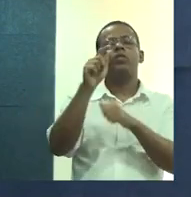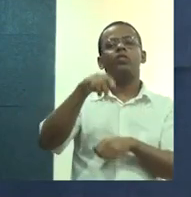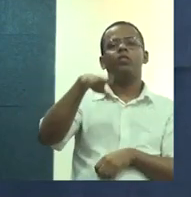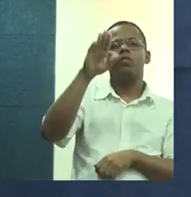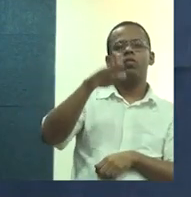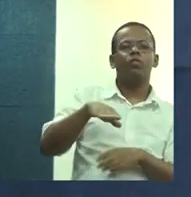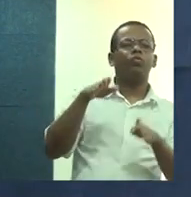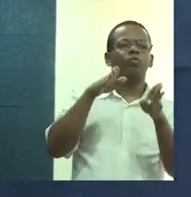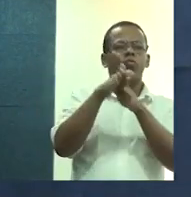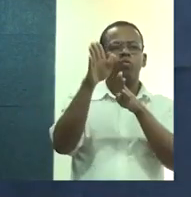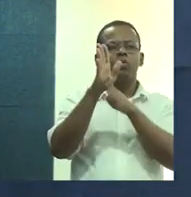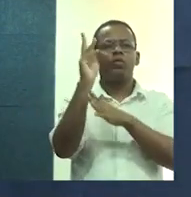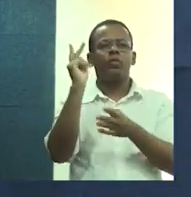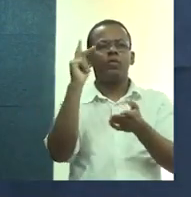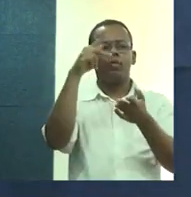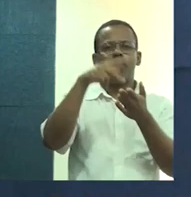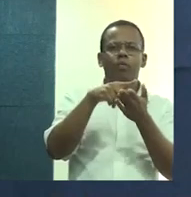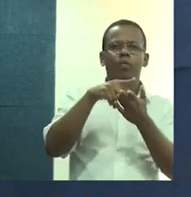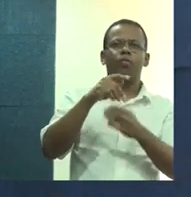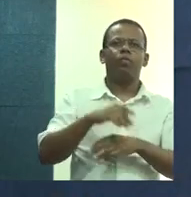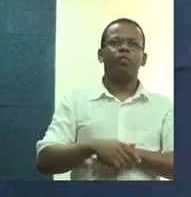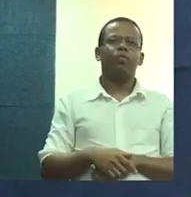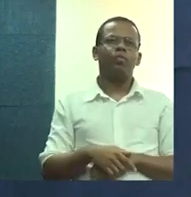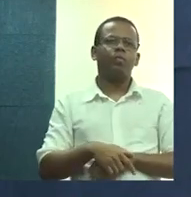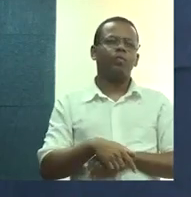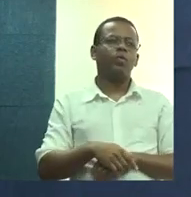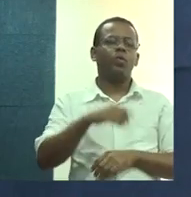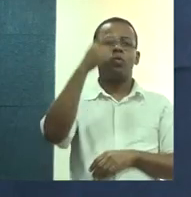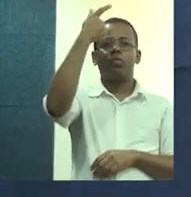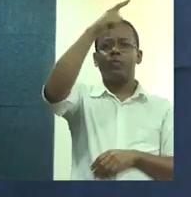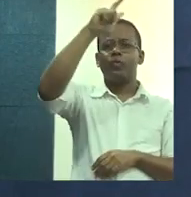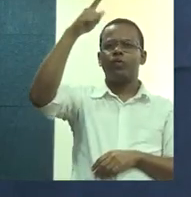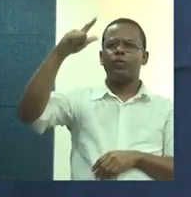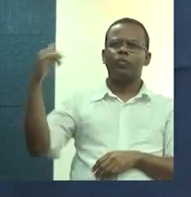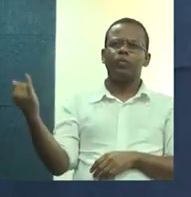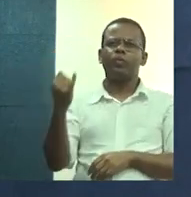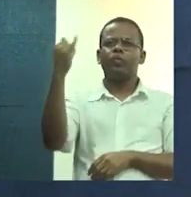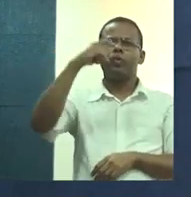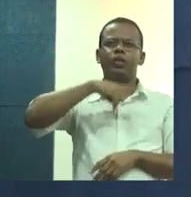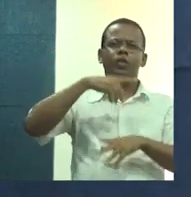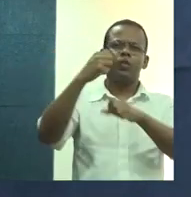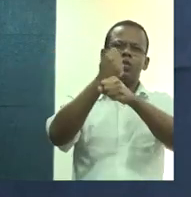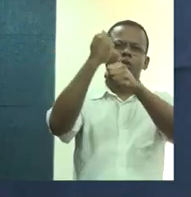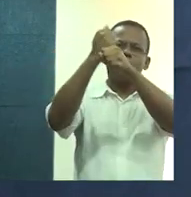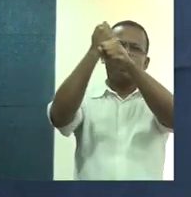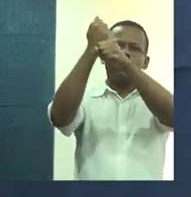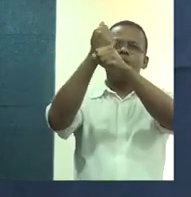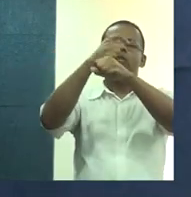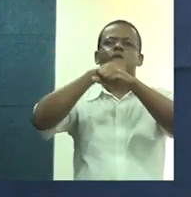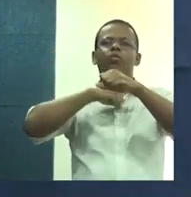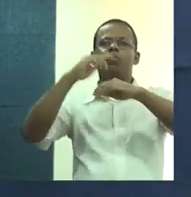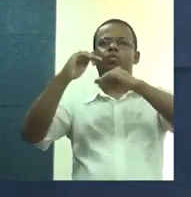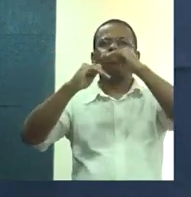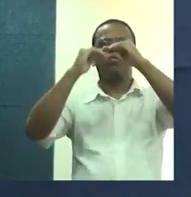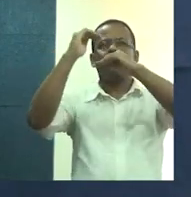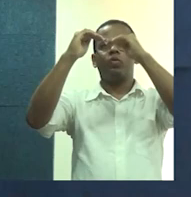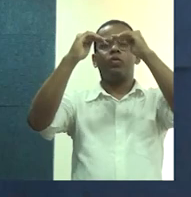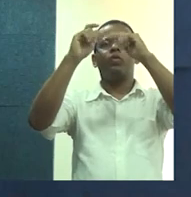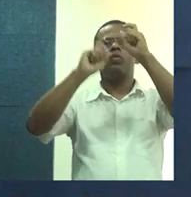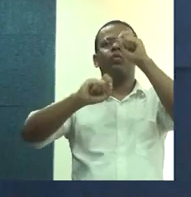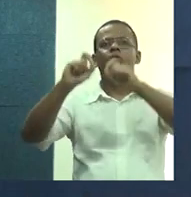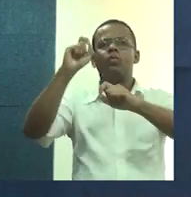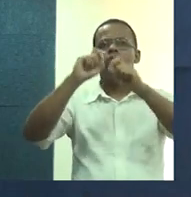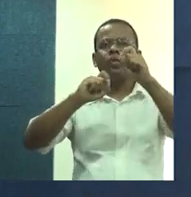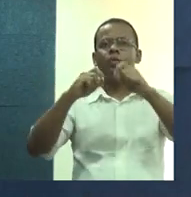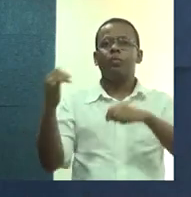as demandas reais desses territórios outra questão importante é construir um mapa das periferias esse